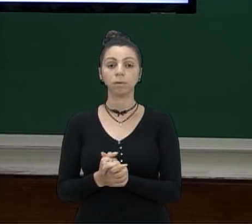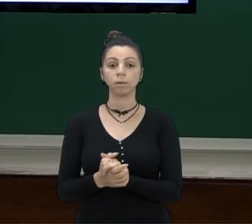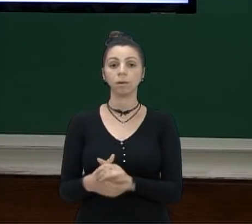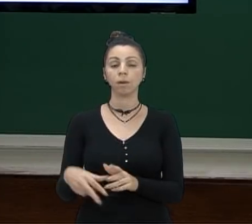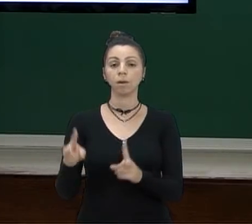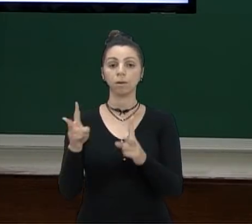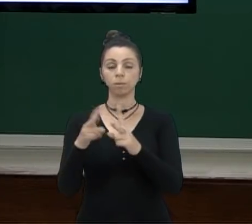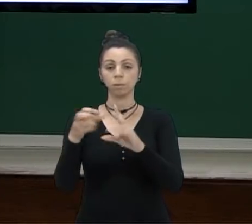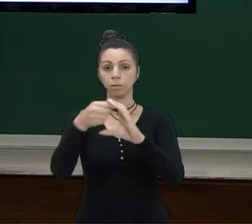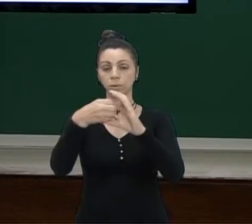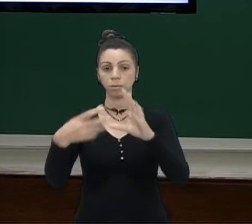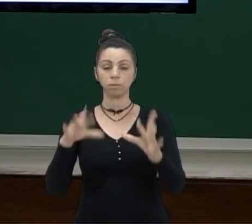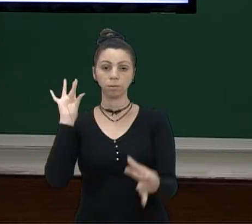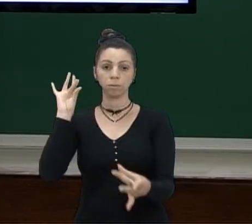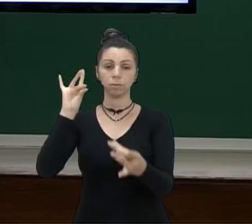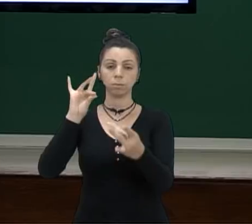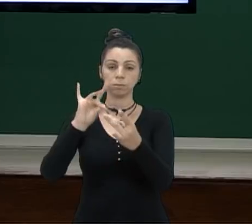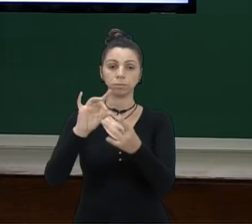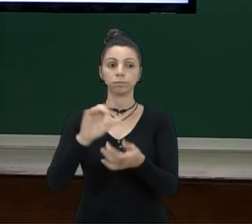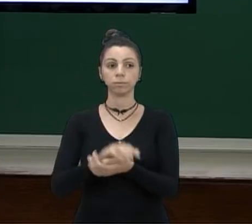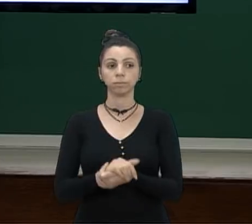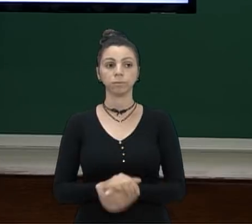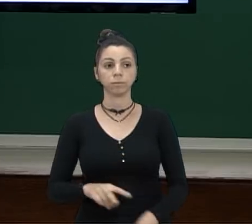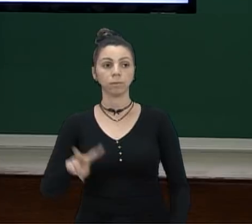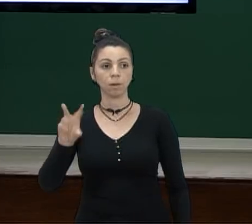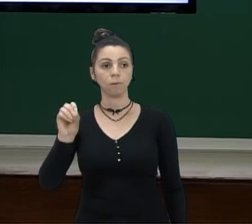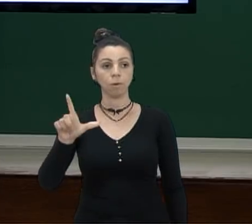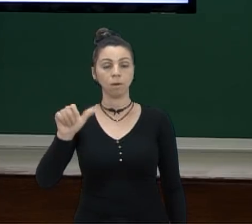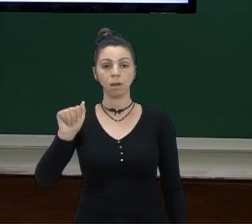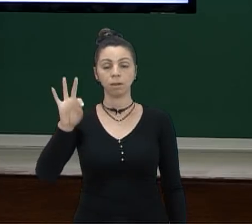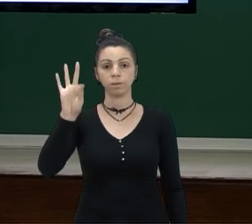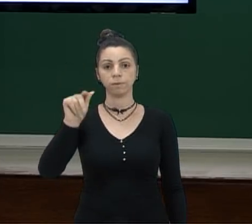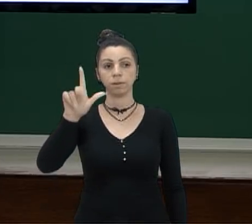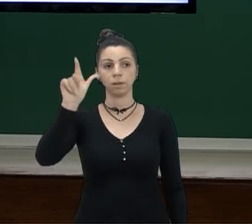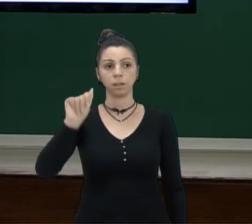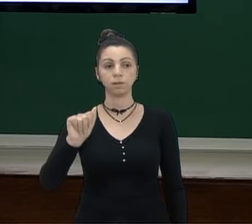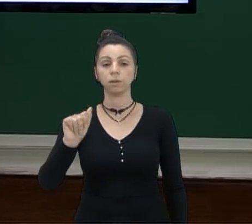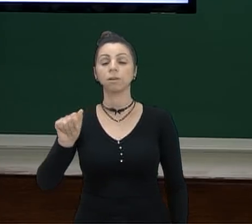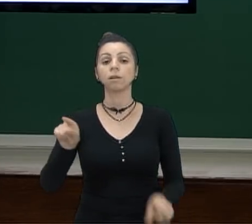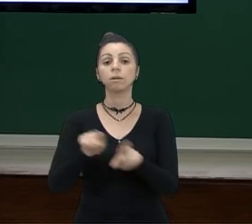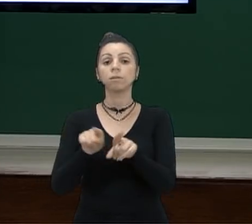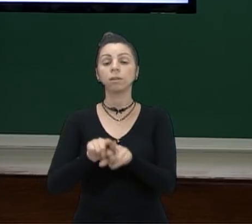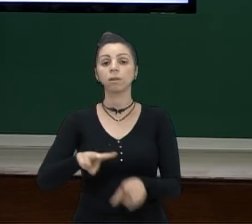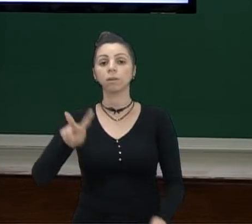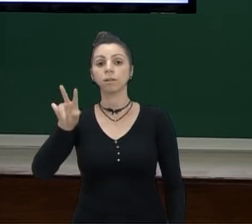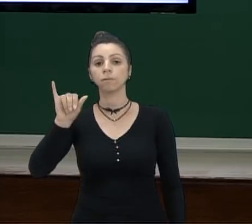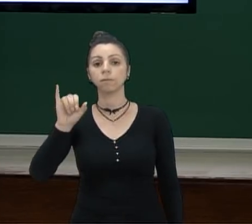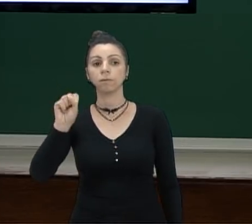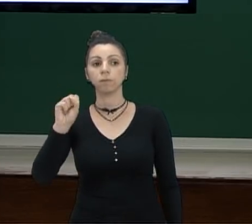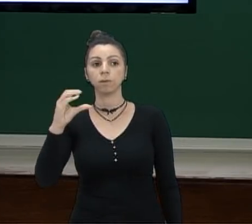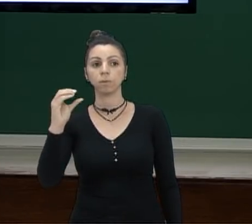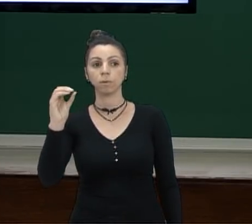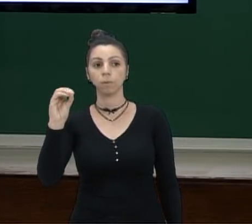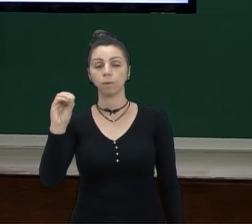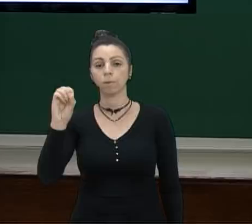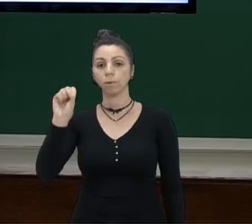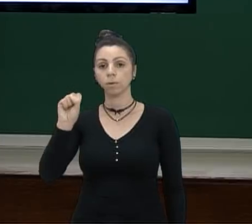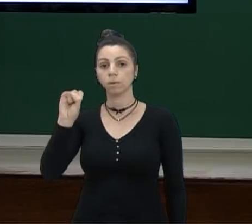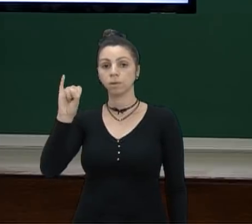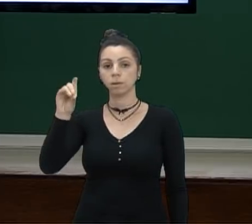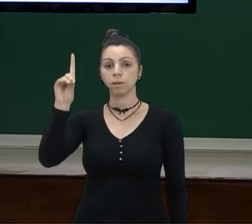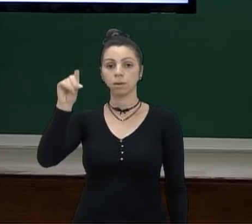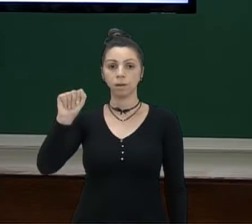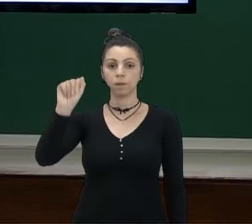específicas são a volatilidade e a viscosidade. Aí, Fabiano, esses nomes são difíceis. Só o nome é